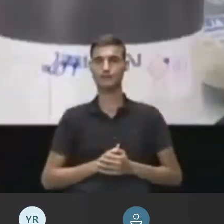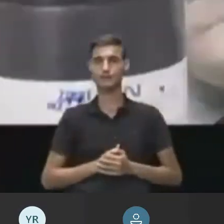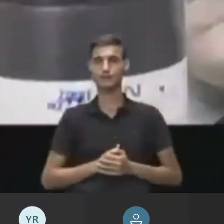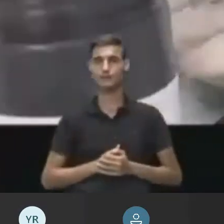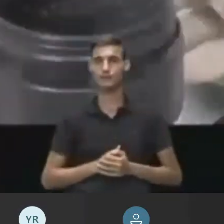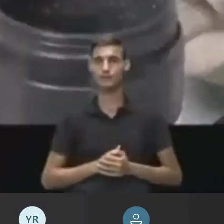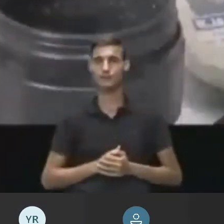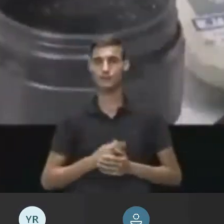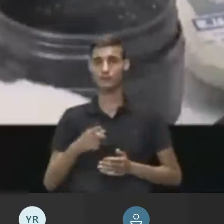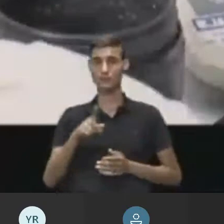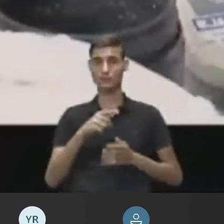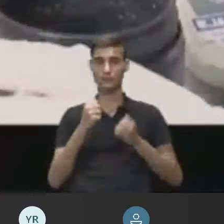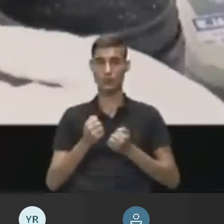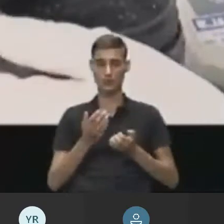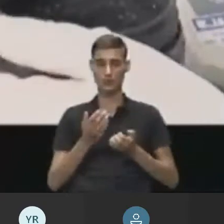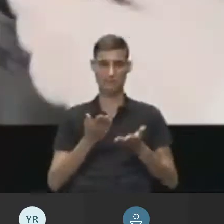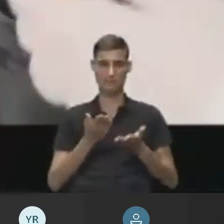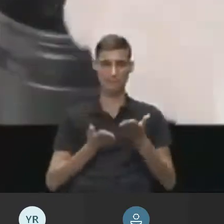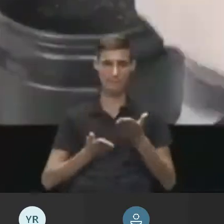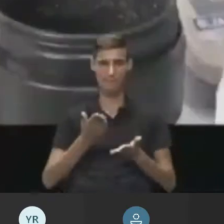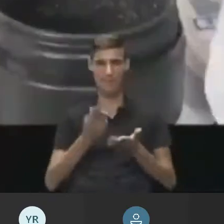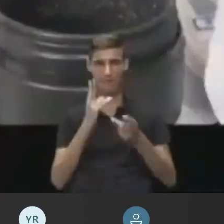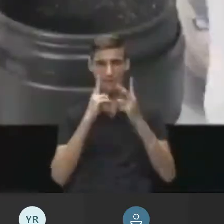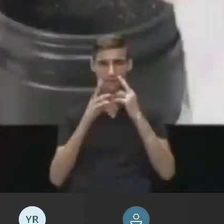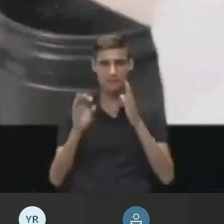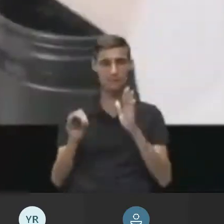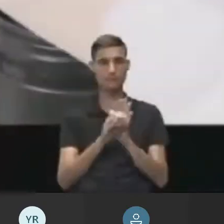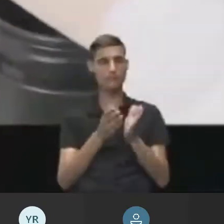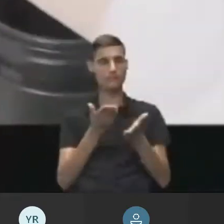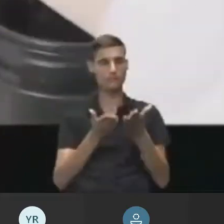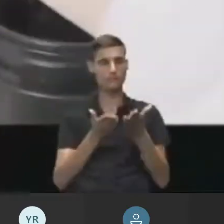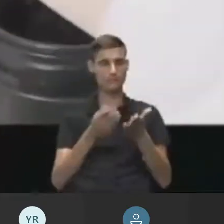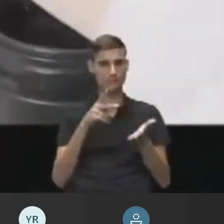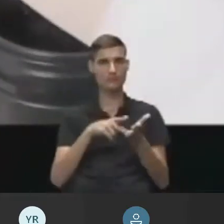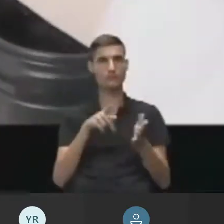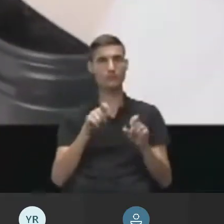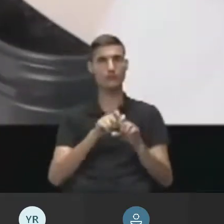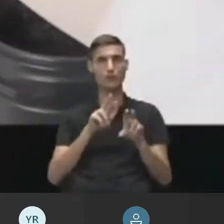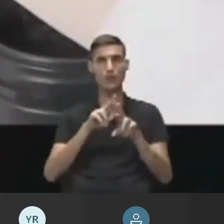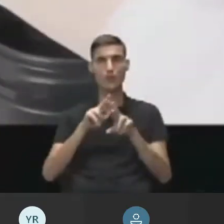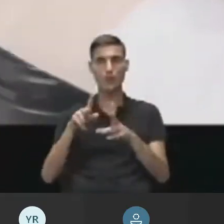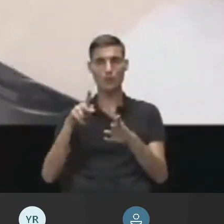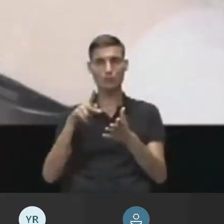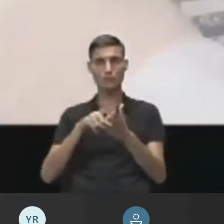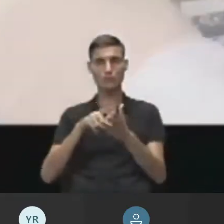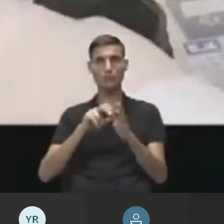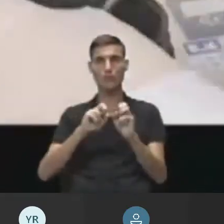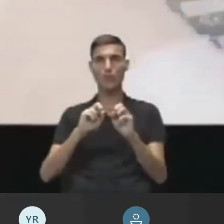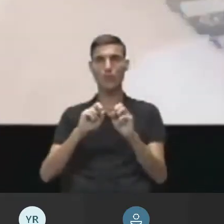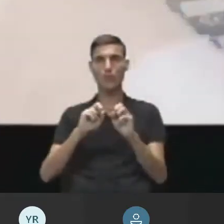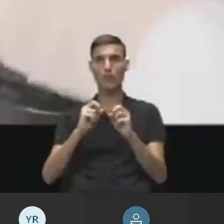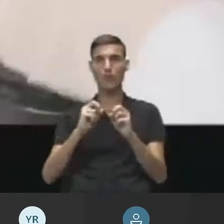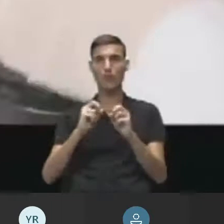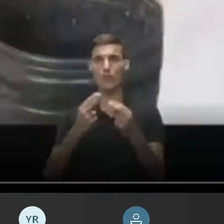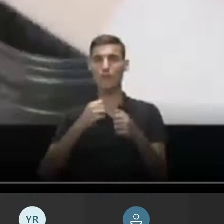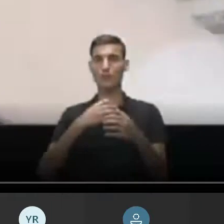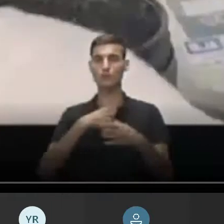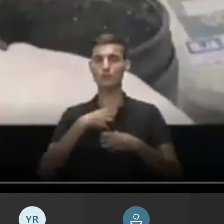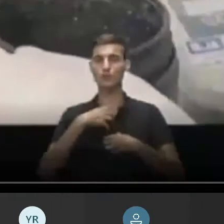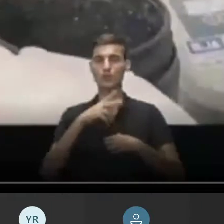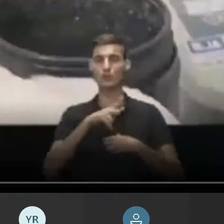Eu vou fazer isso com minhas 4 substâncias, certo? E essas 4 substâncias a gente vai colocar em 4 funis diferentes.